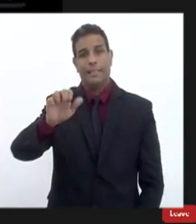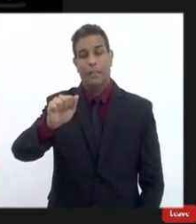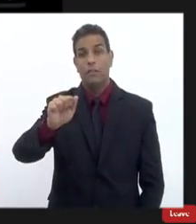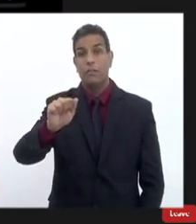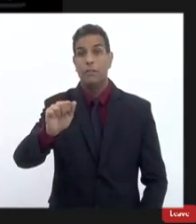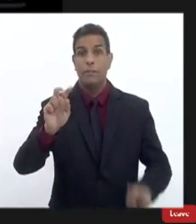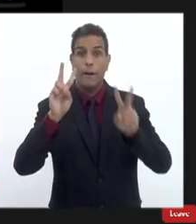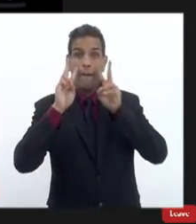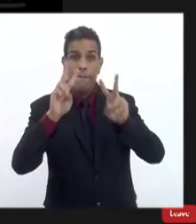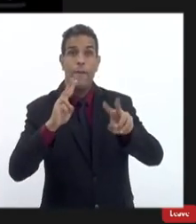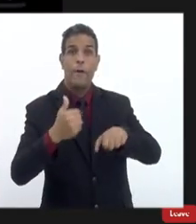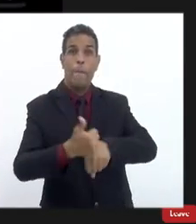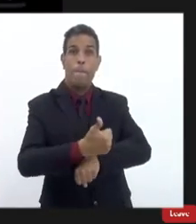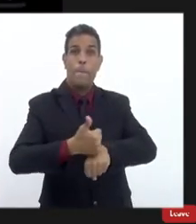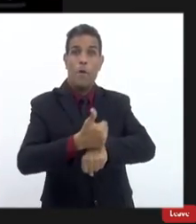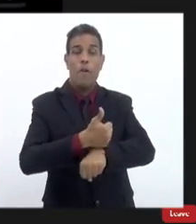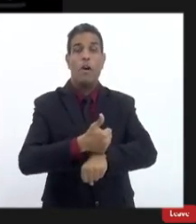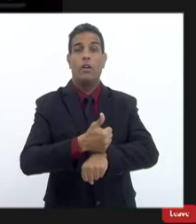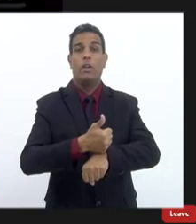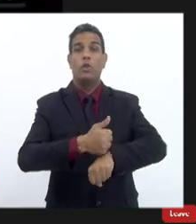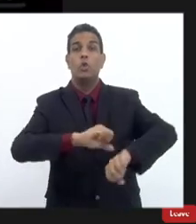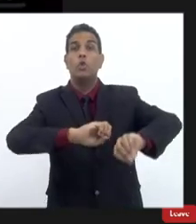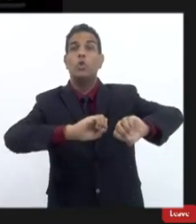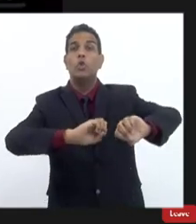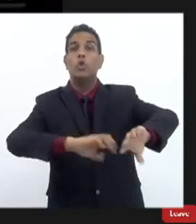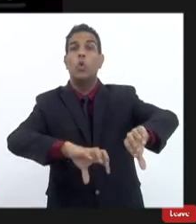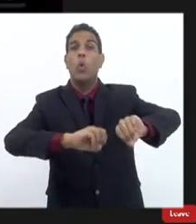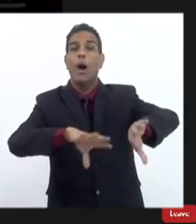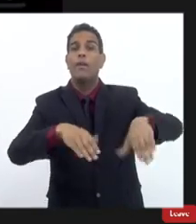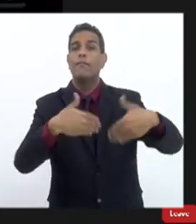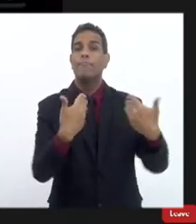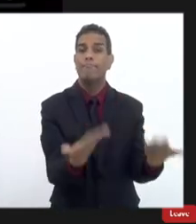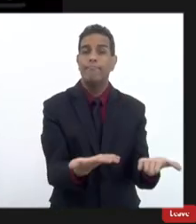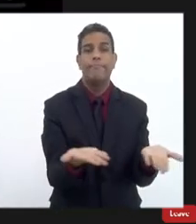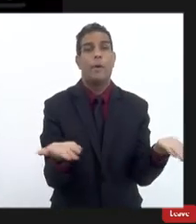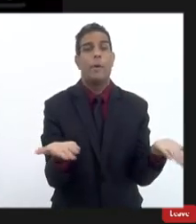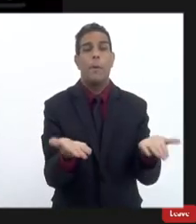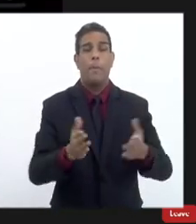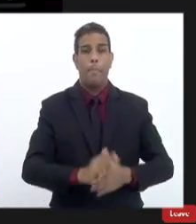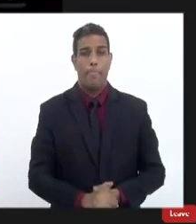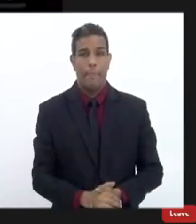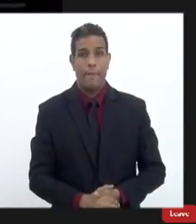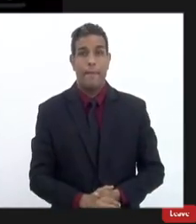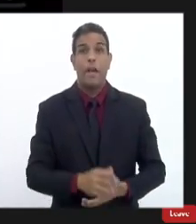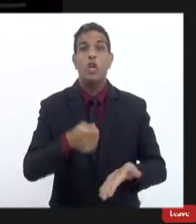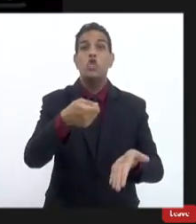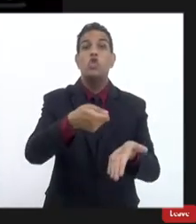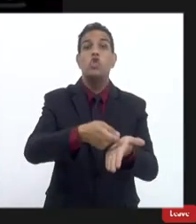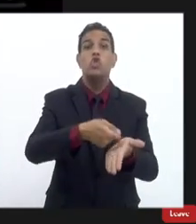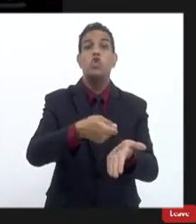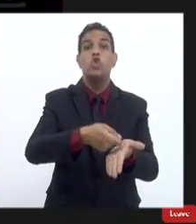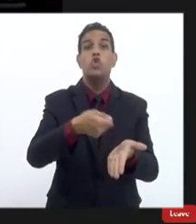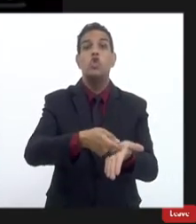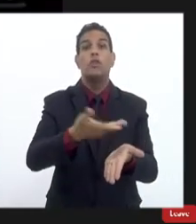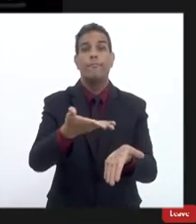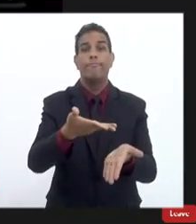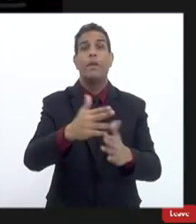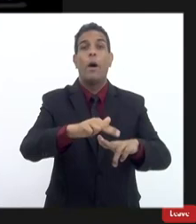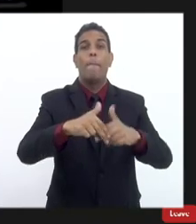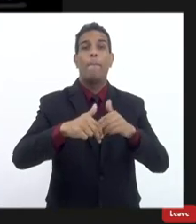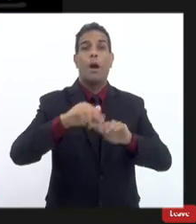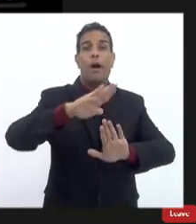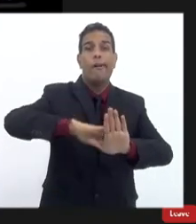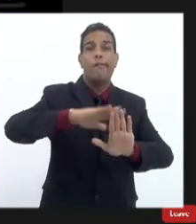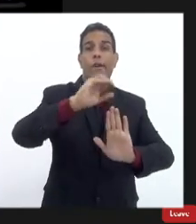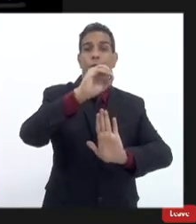dos nossos profissionais da educação que estão aí sendo exigido através de um ofício que